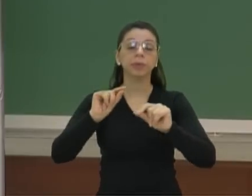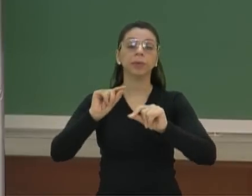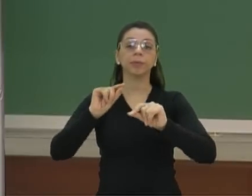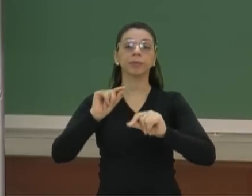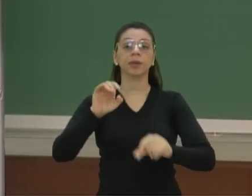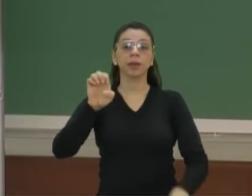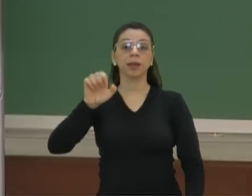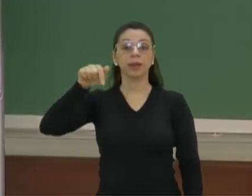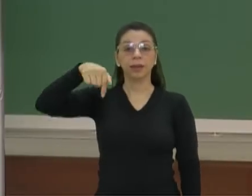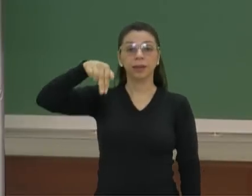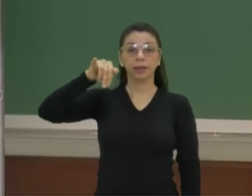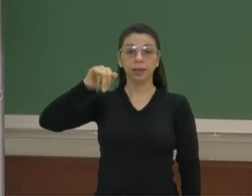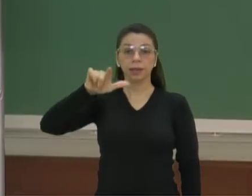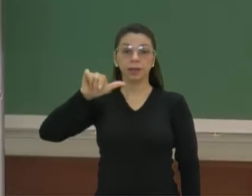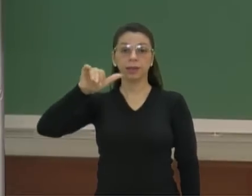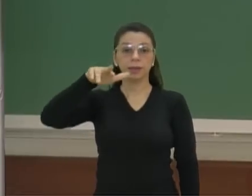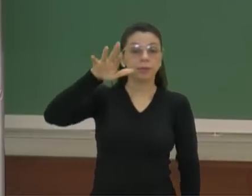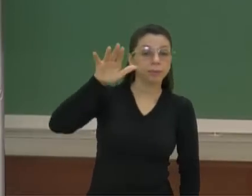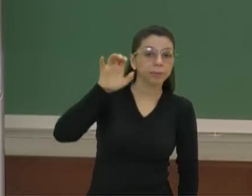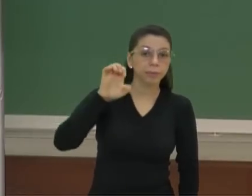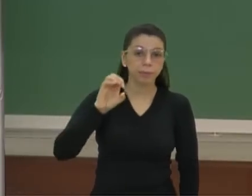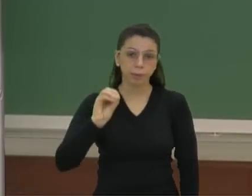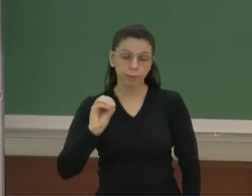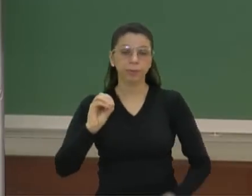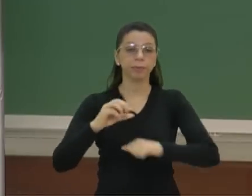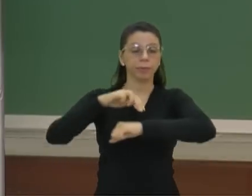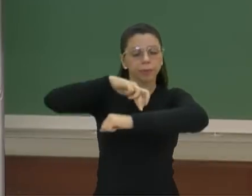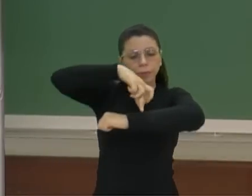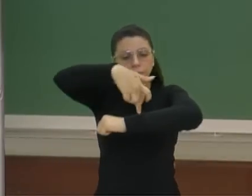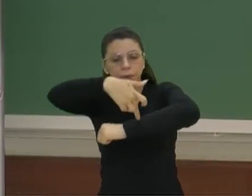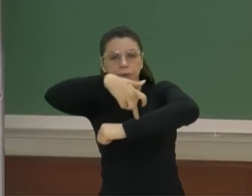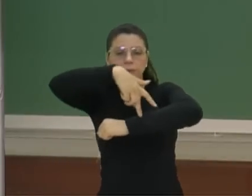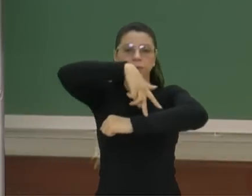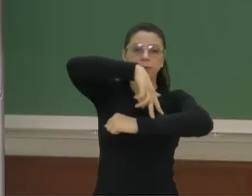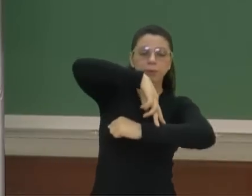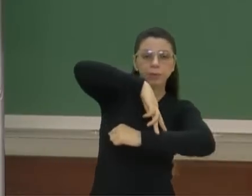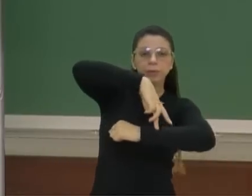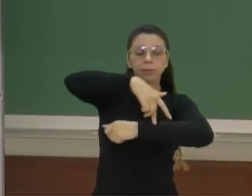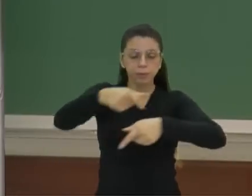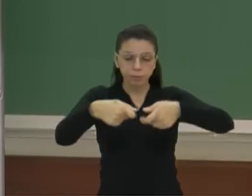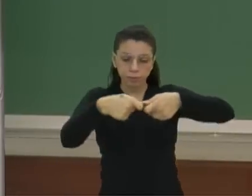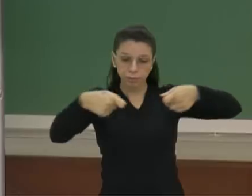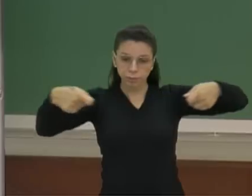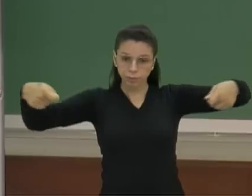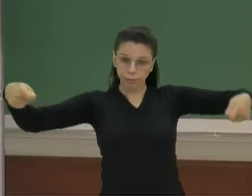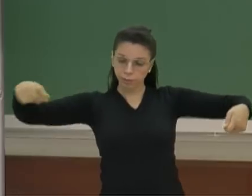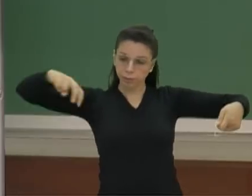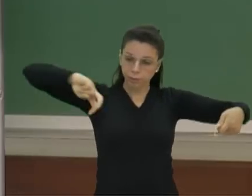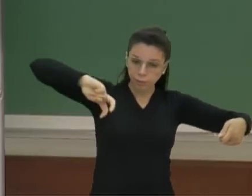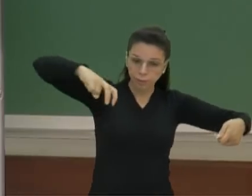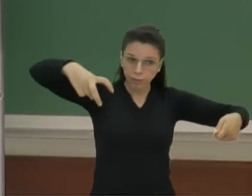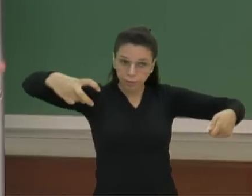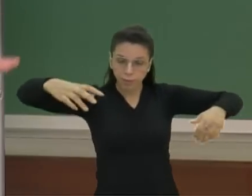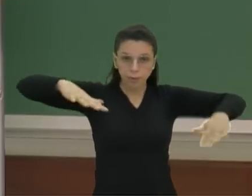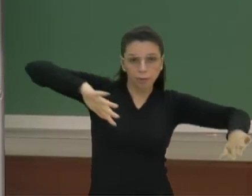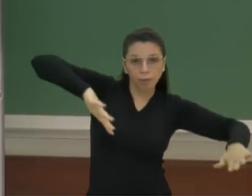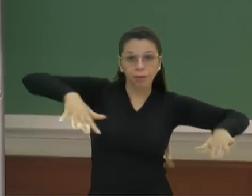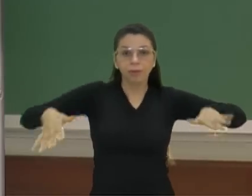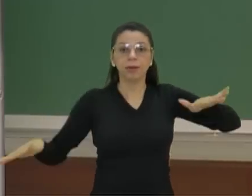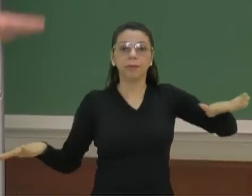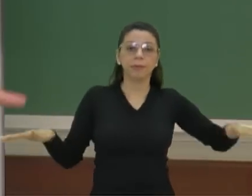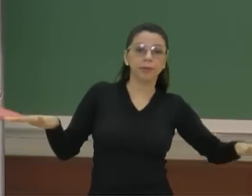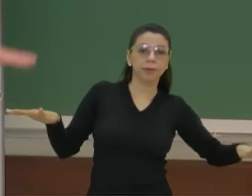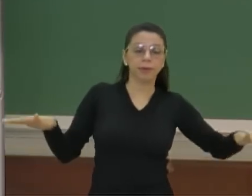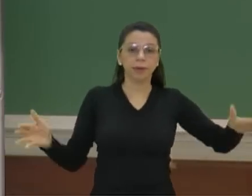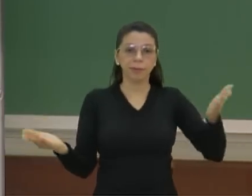equilíbrio. Então, se essa pessoa está passando, andando sobre essa fita e ela balança, tem que estar com os